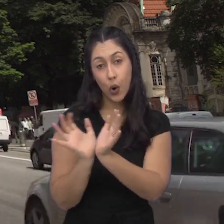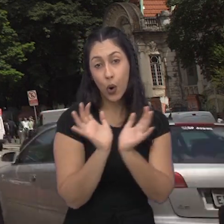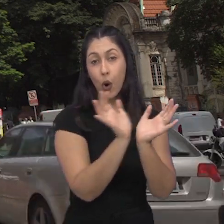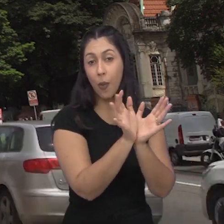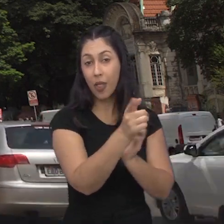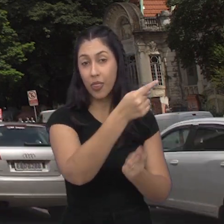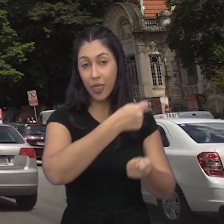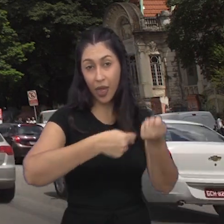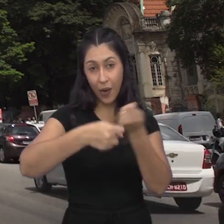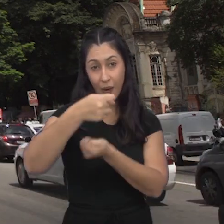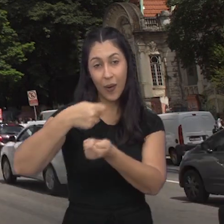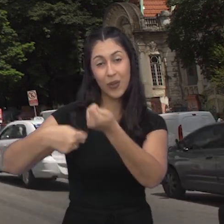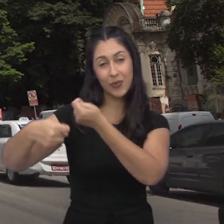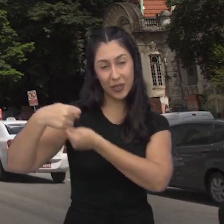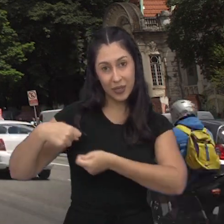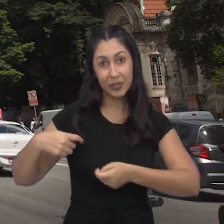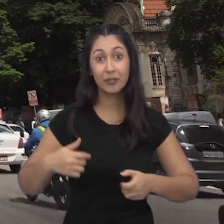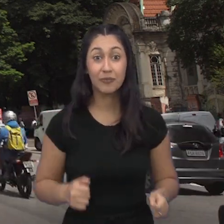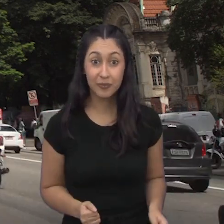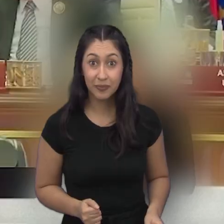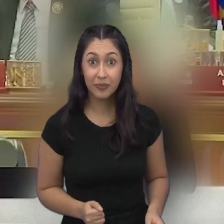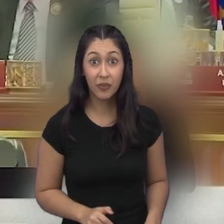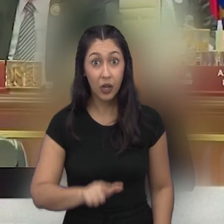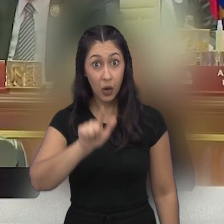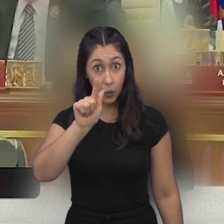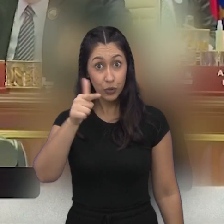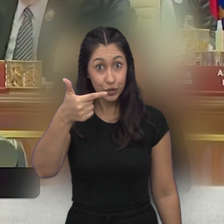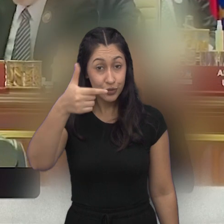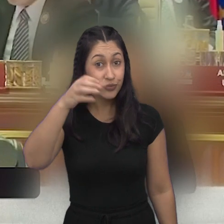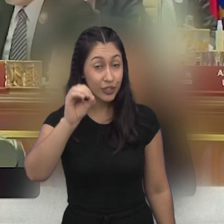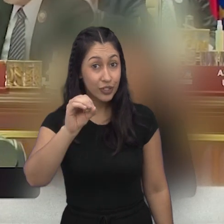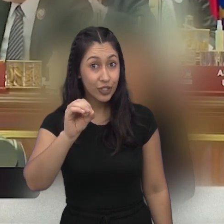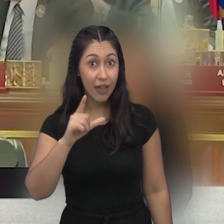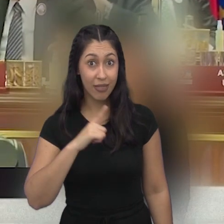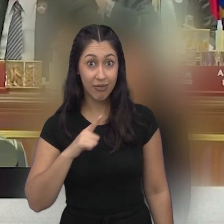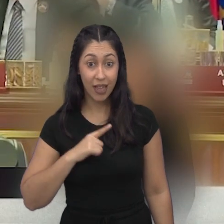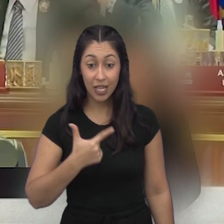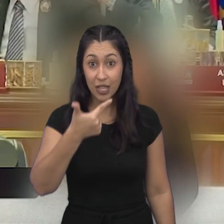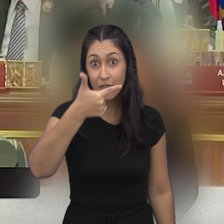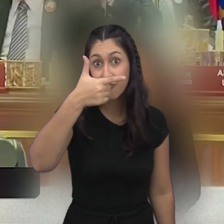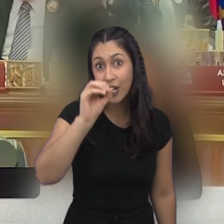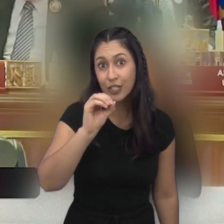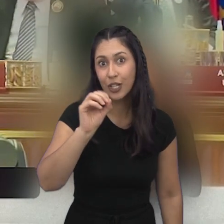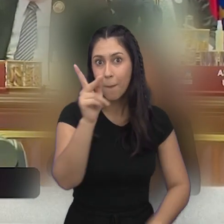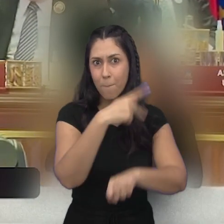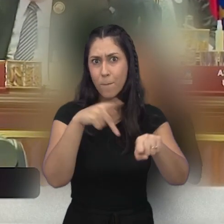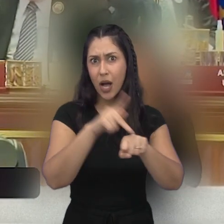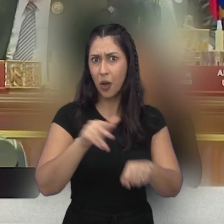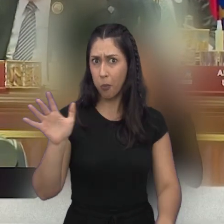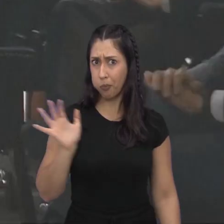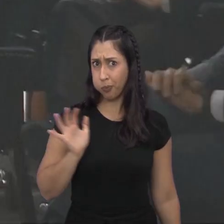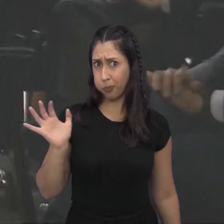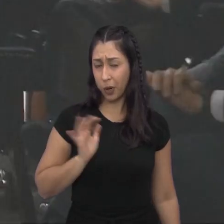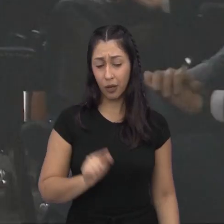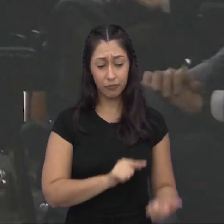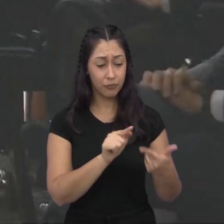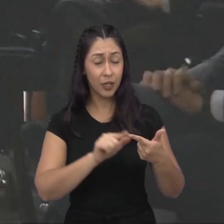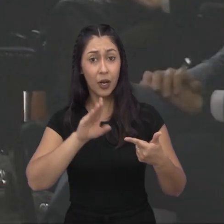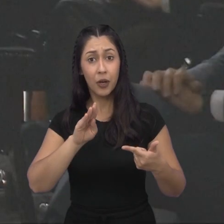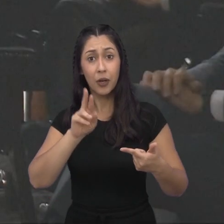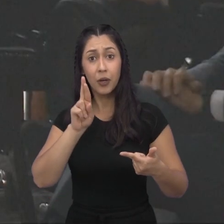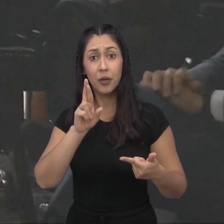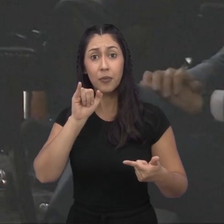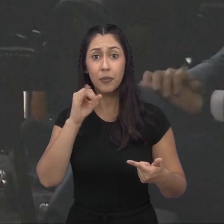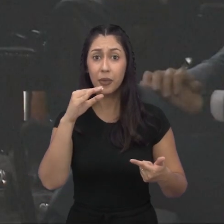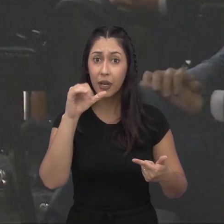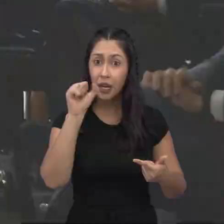blocos econômicos com outras nações. O G20, que engloba os 20 países mais ricos do mundo, o BRICS,